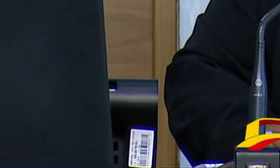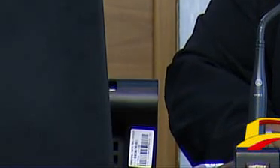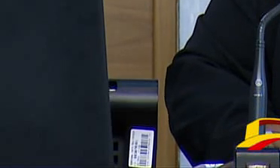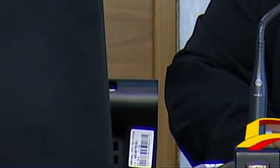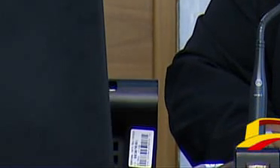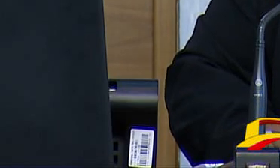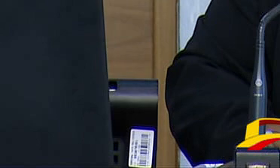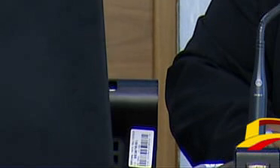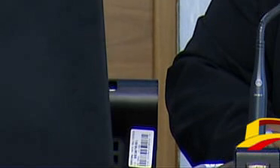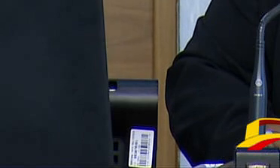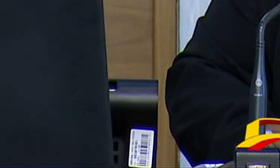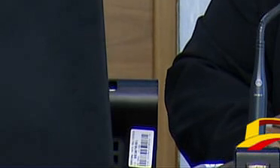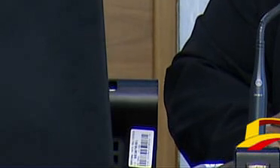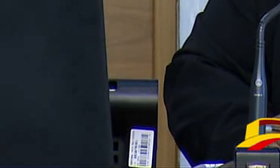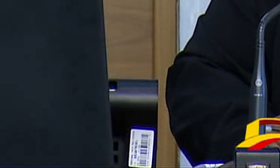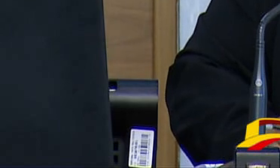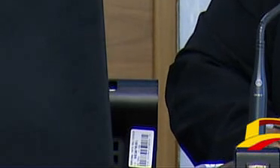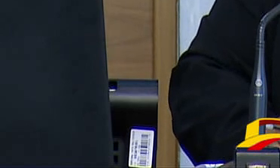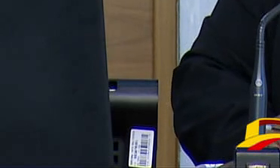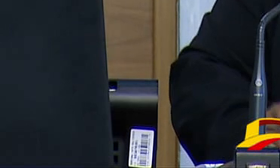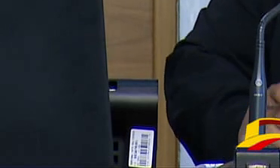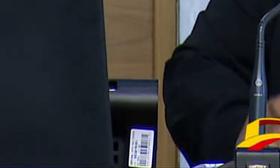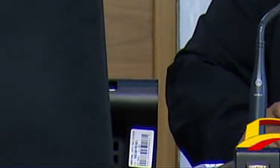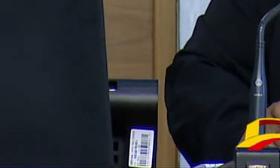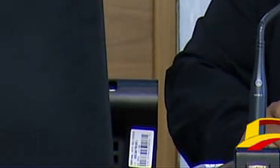O cabelinho está ficando branco, João.